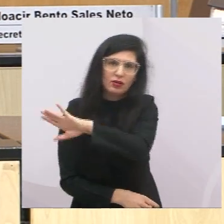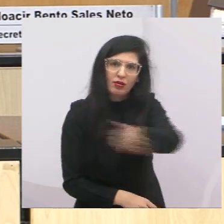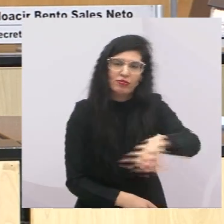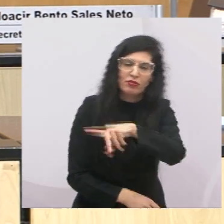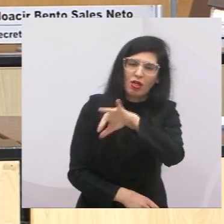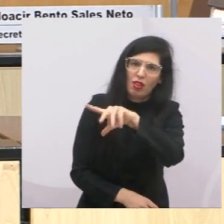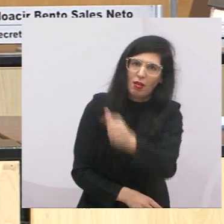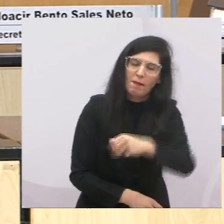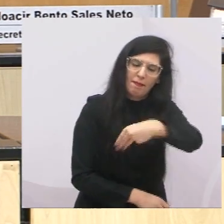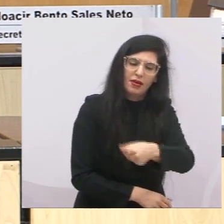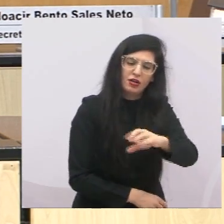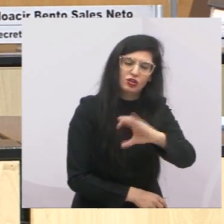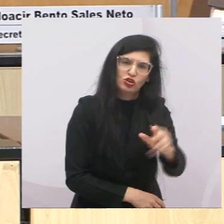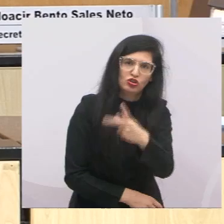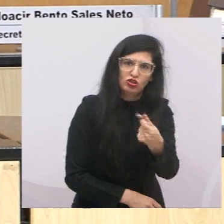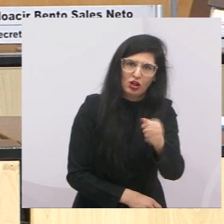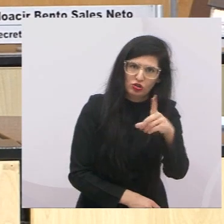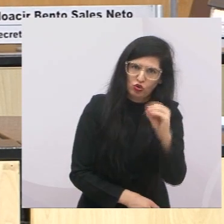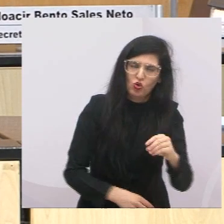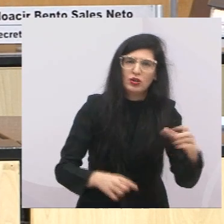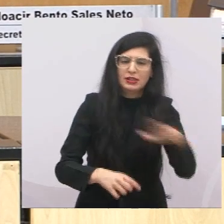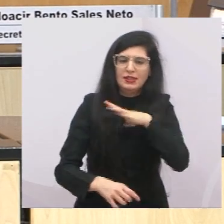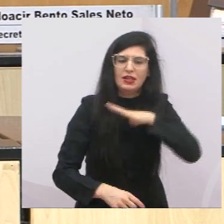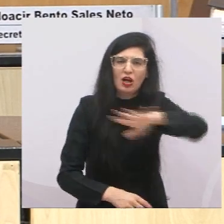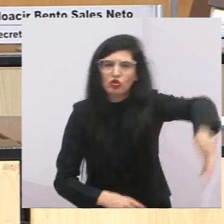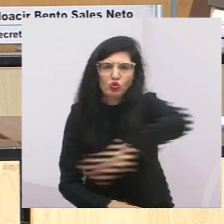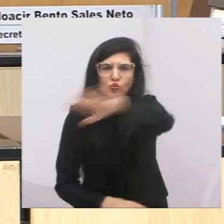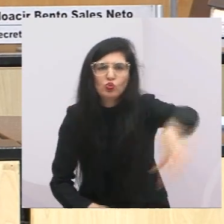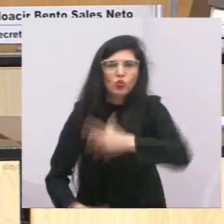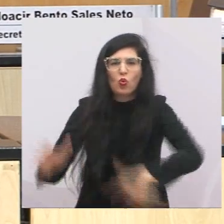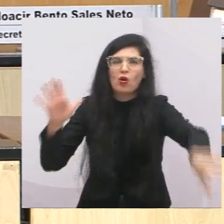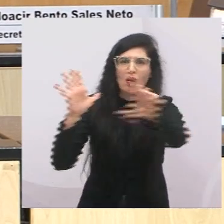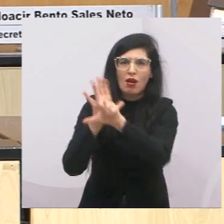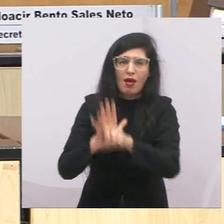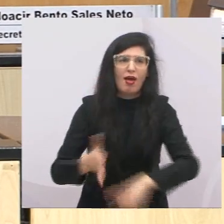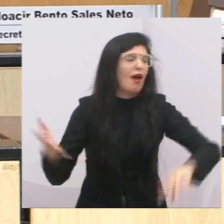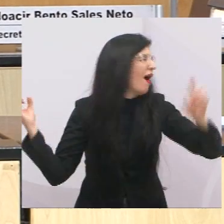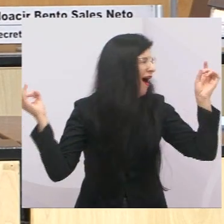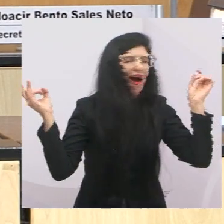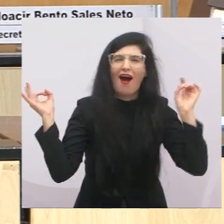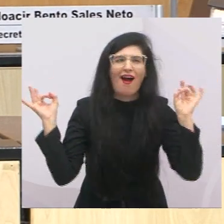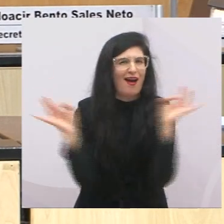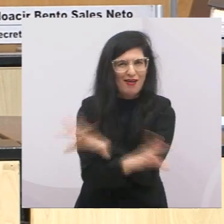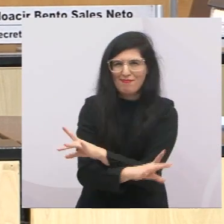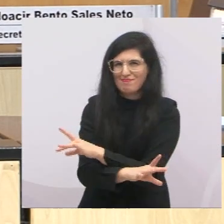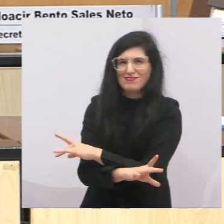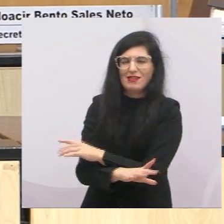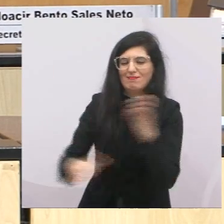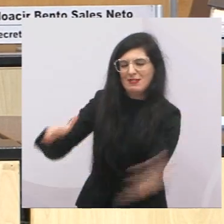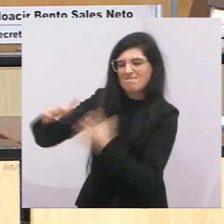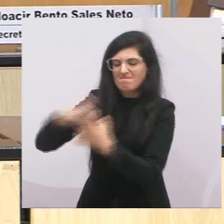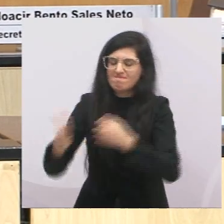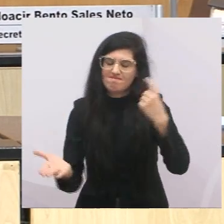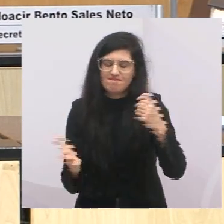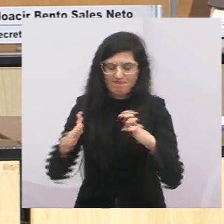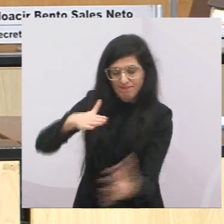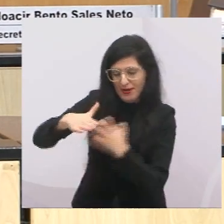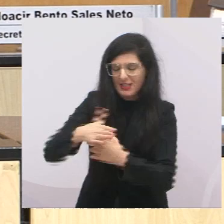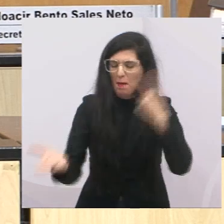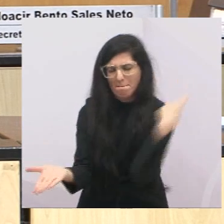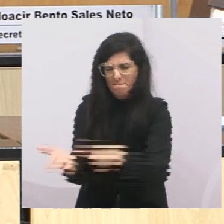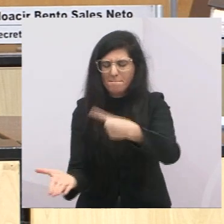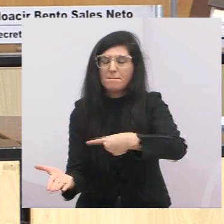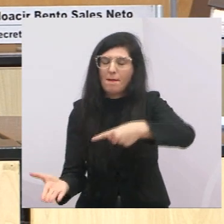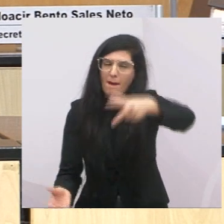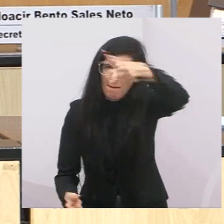toda a cidade. Considerando o acordado na referida lei de encerrar o termo de concessão de uso do local no ano de